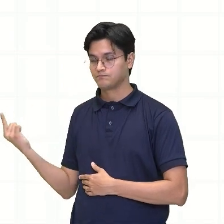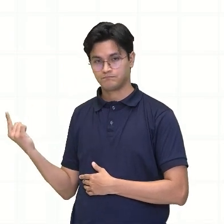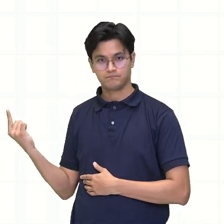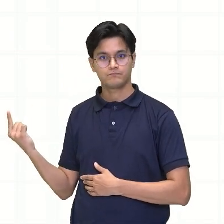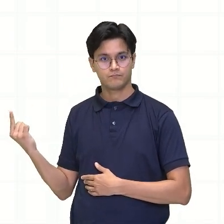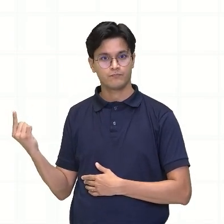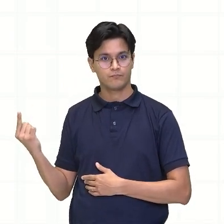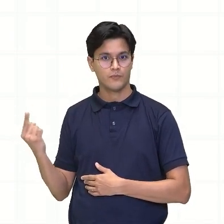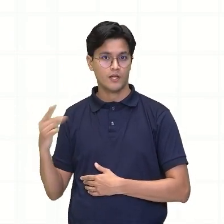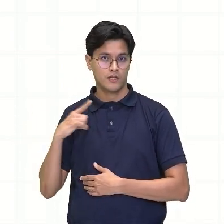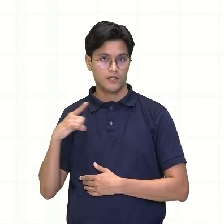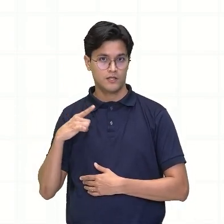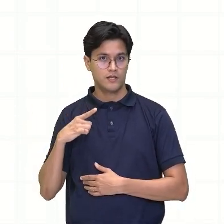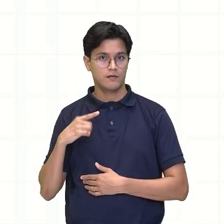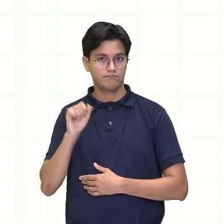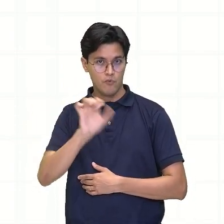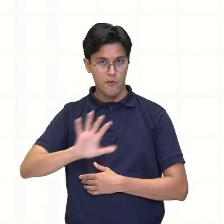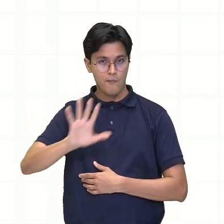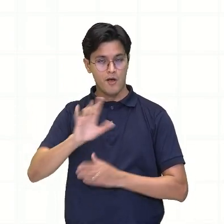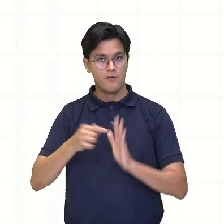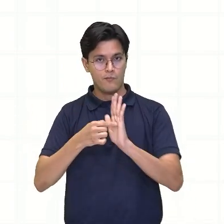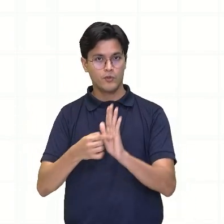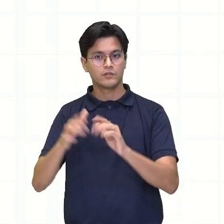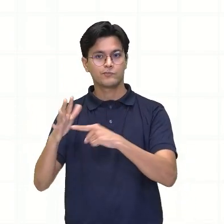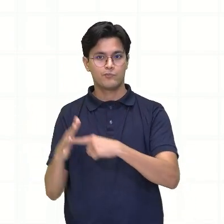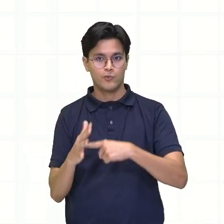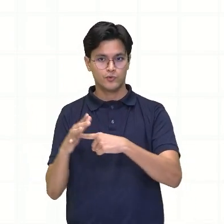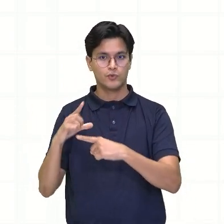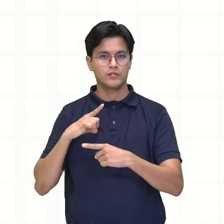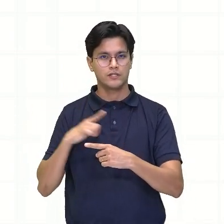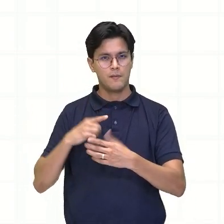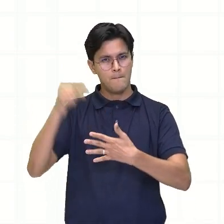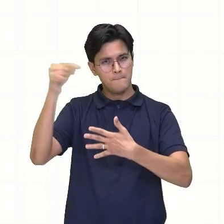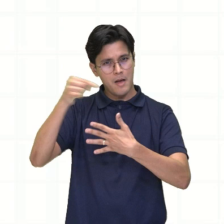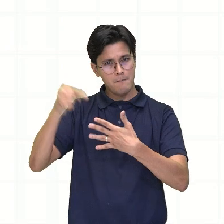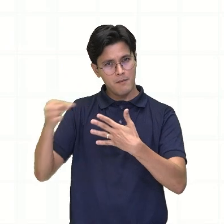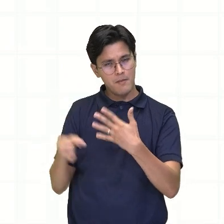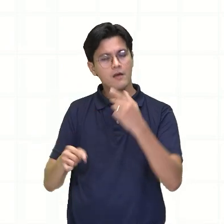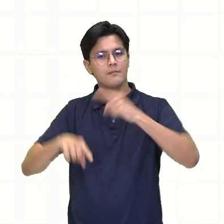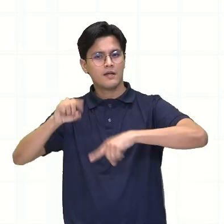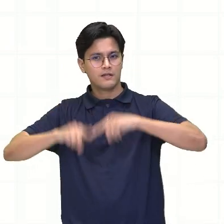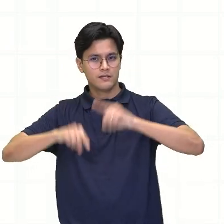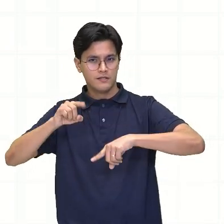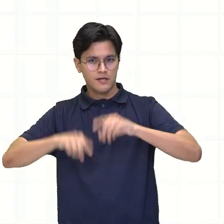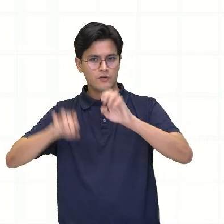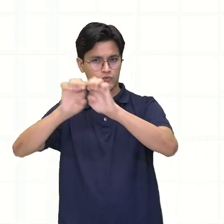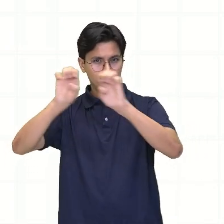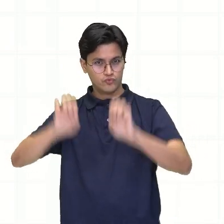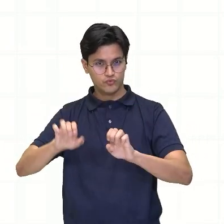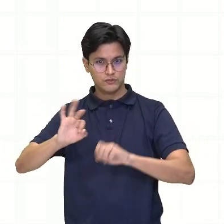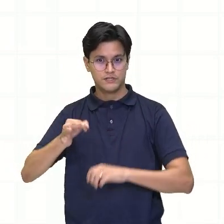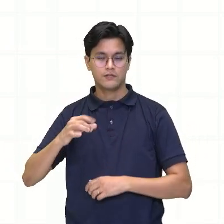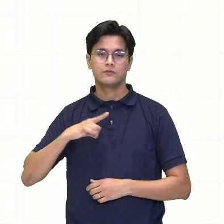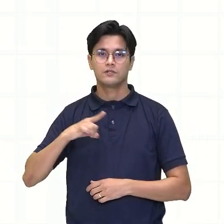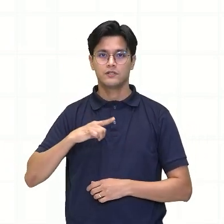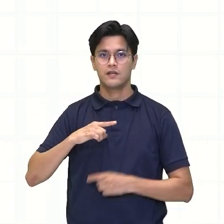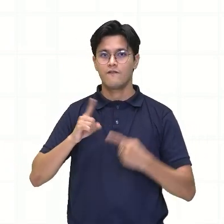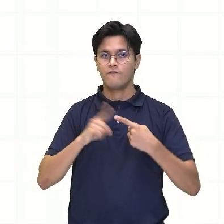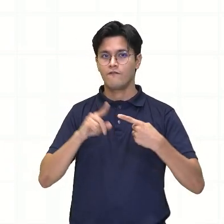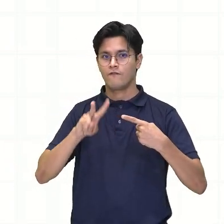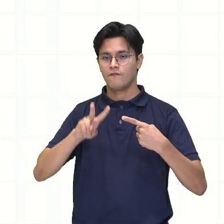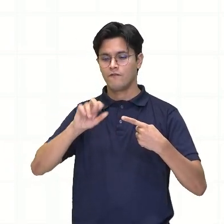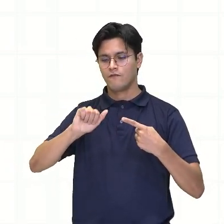ter várias dessas unidades, certo? Primeiro, a gente vai observar aqui, olha, que existem válvulas, tá?